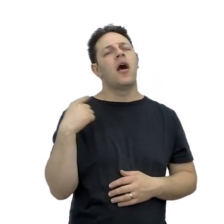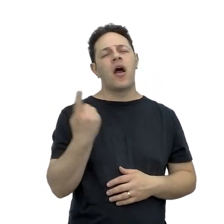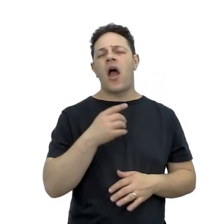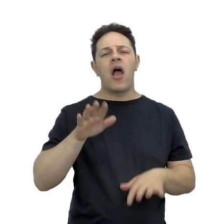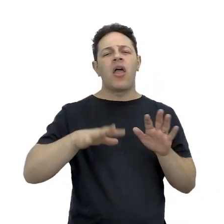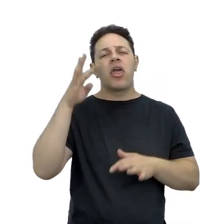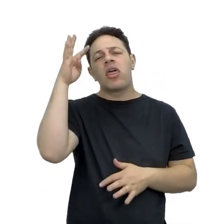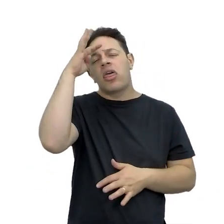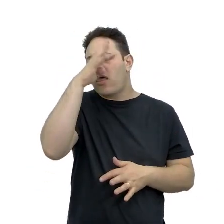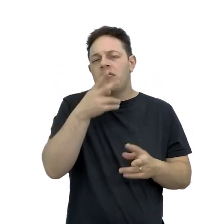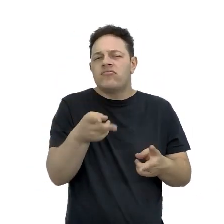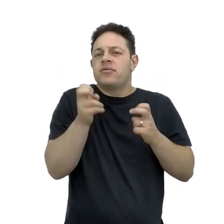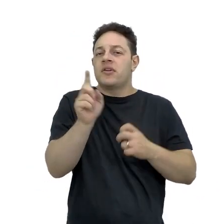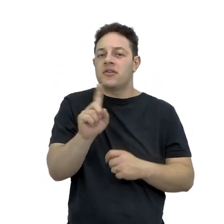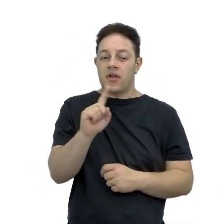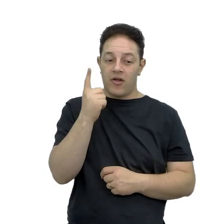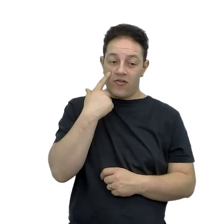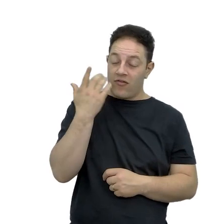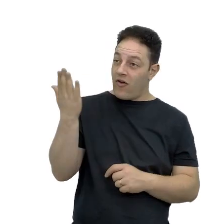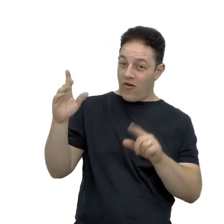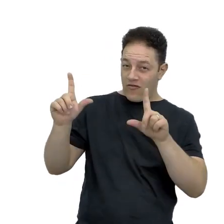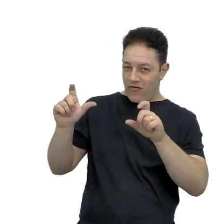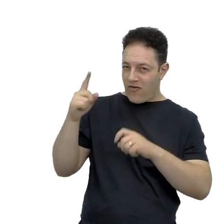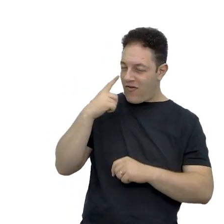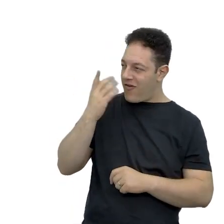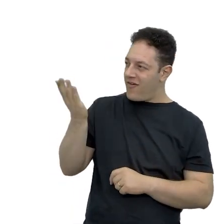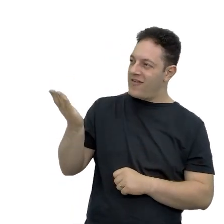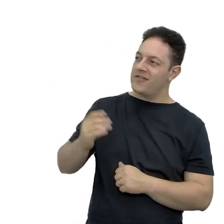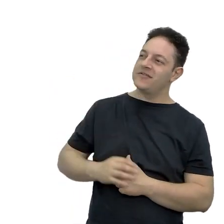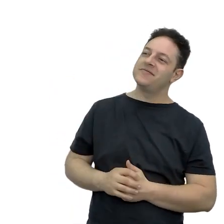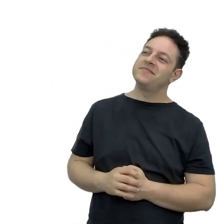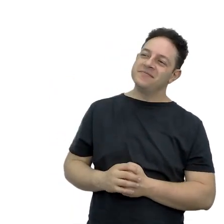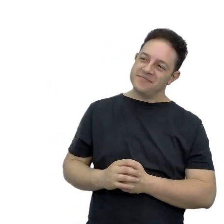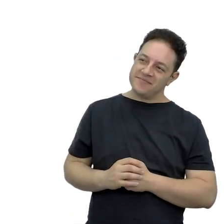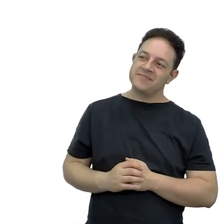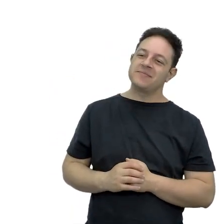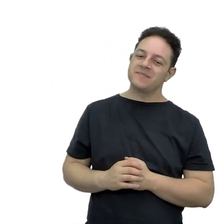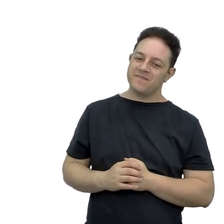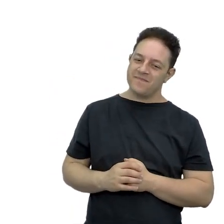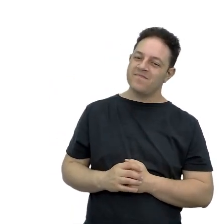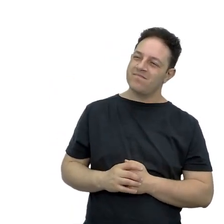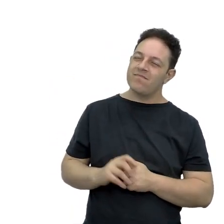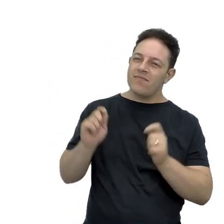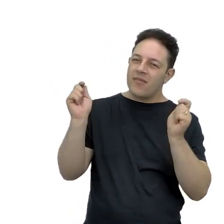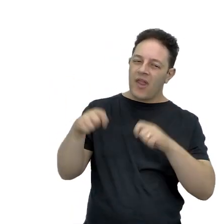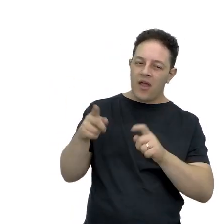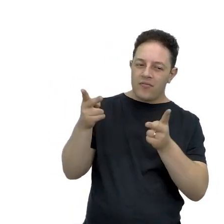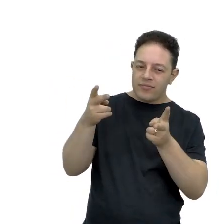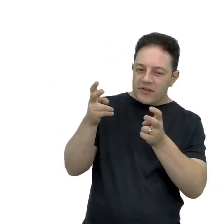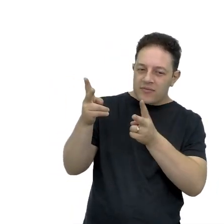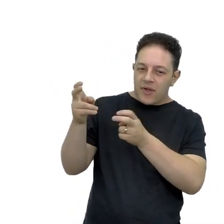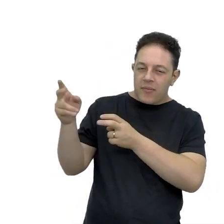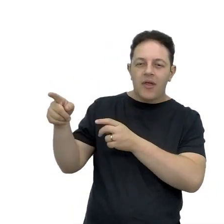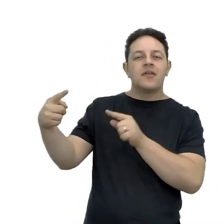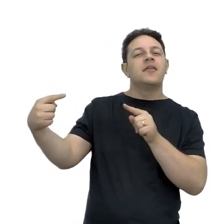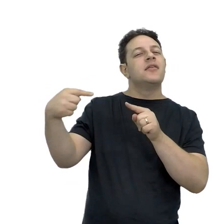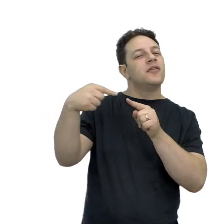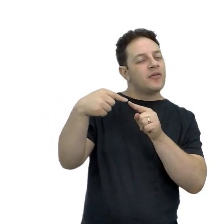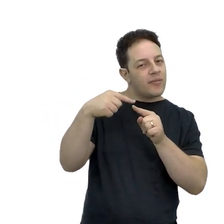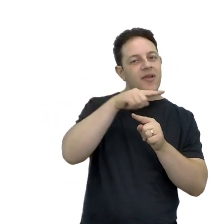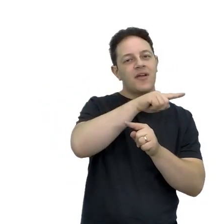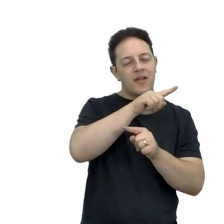percebemos, né? Só de olhar essas imagens, a gente já consegue ilustrar um pouco esse eixo